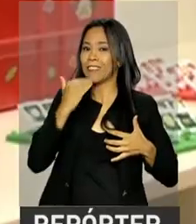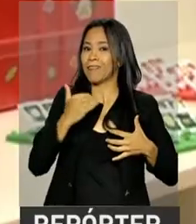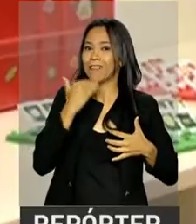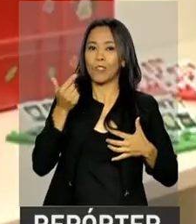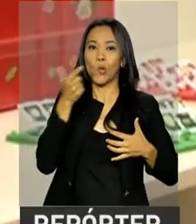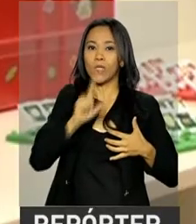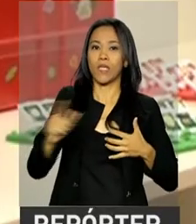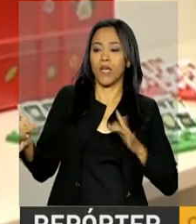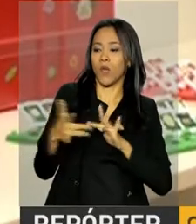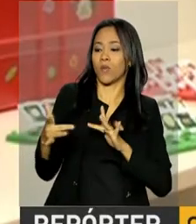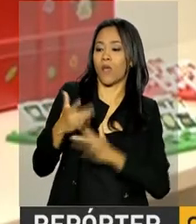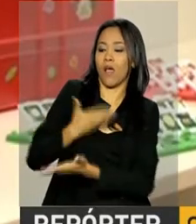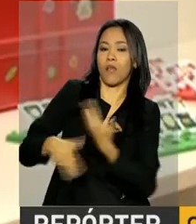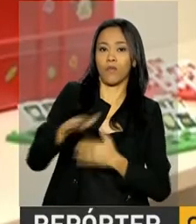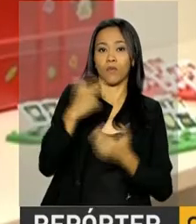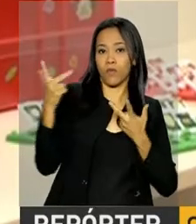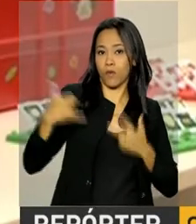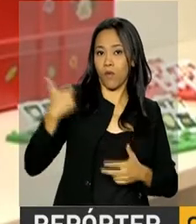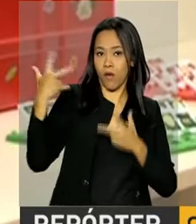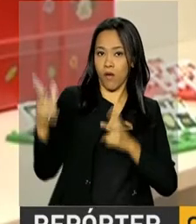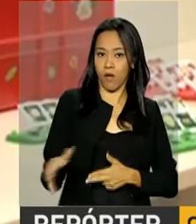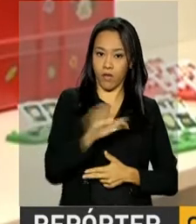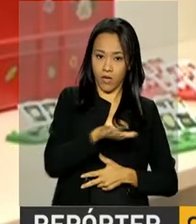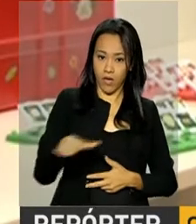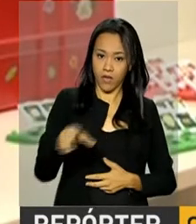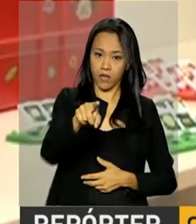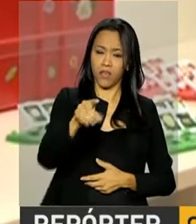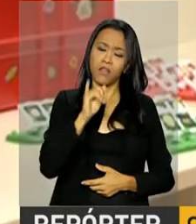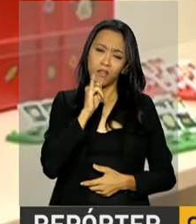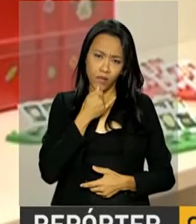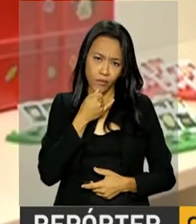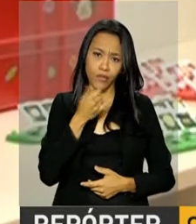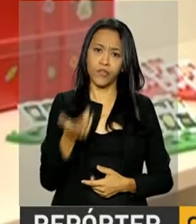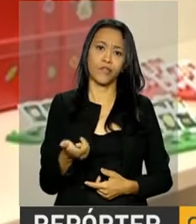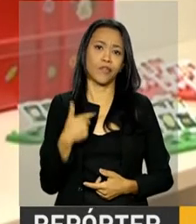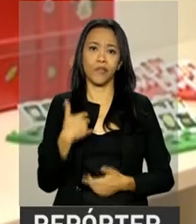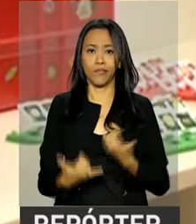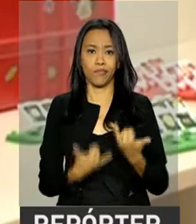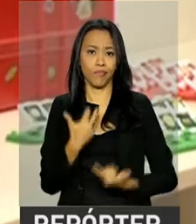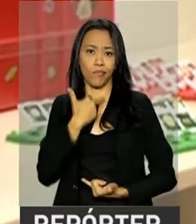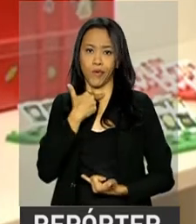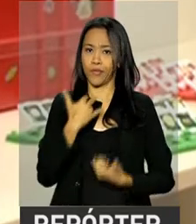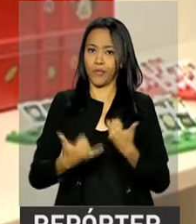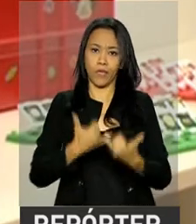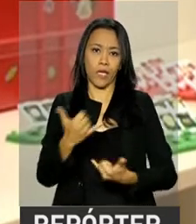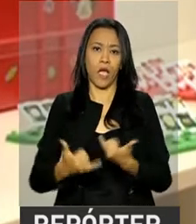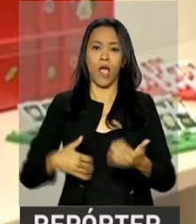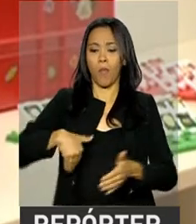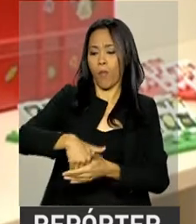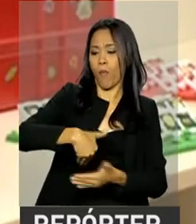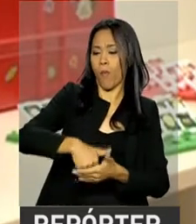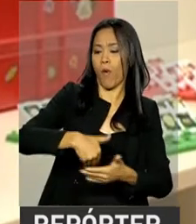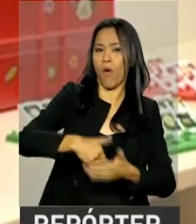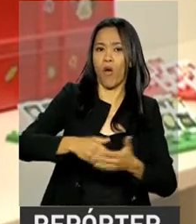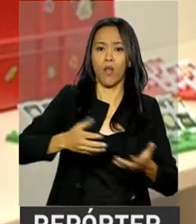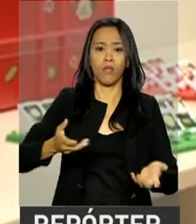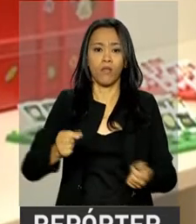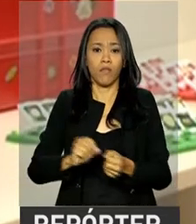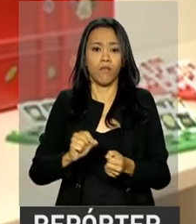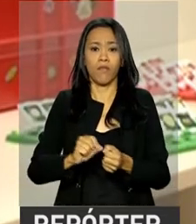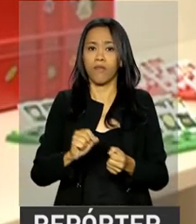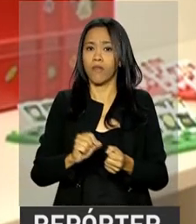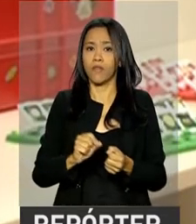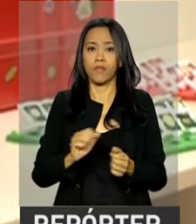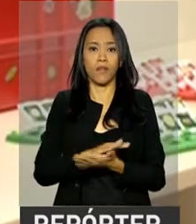idade. É triste que eu não posso brincar com ninguém, jogar bola, não posso fazer nada como